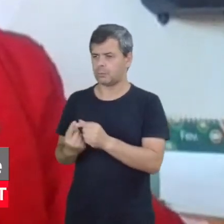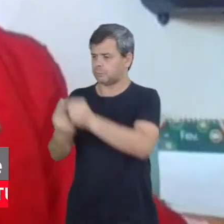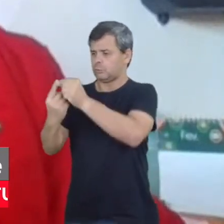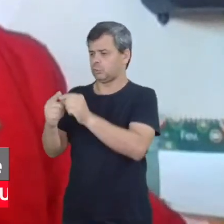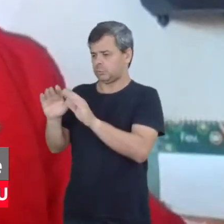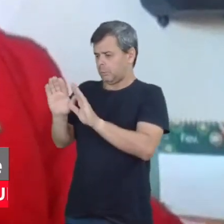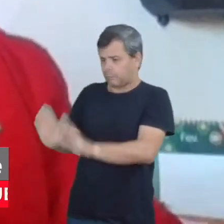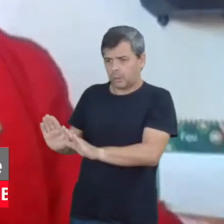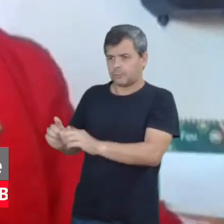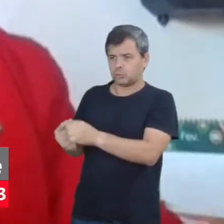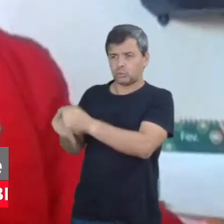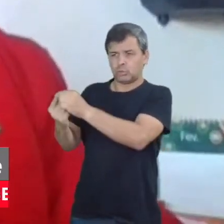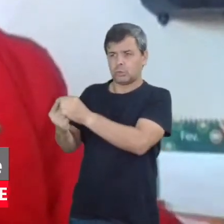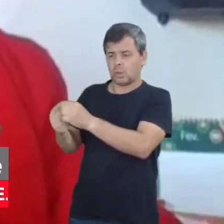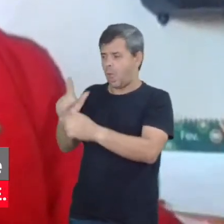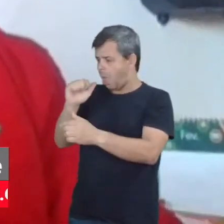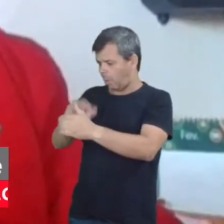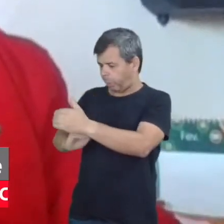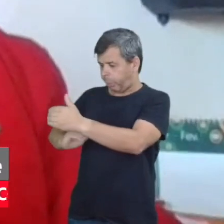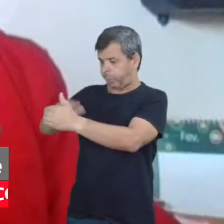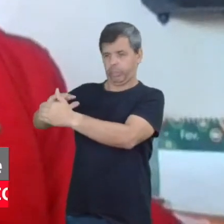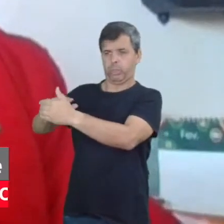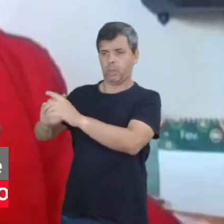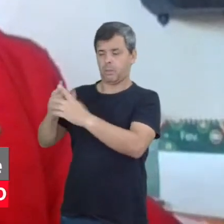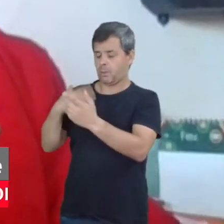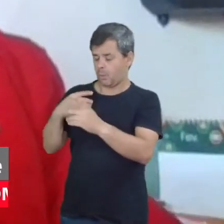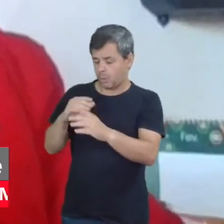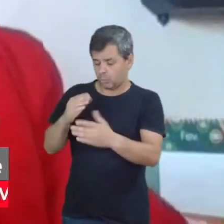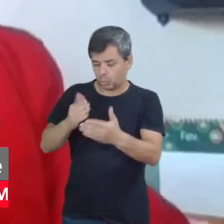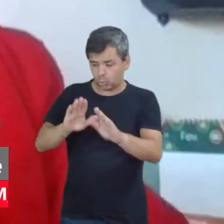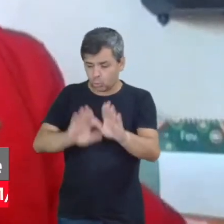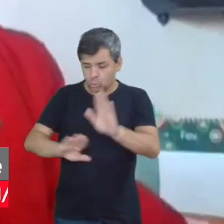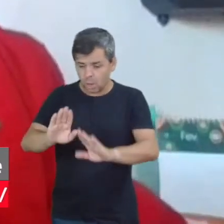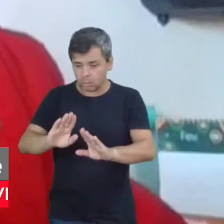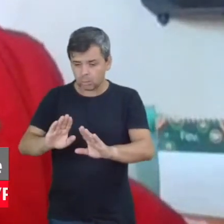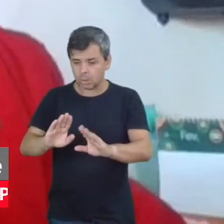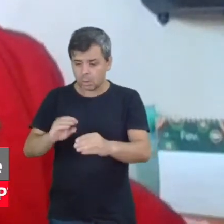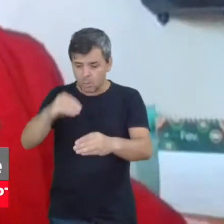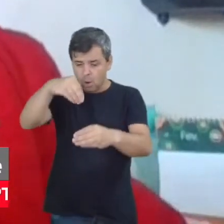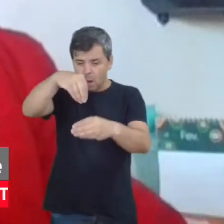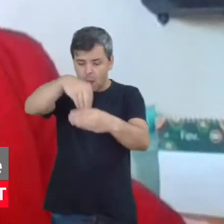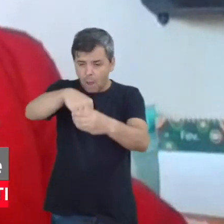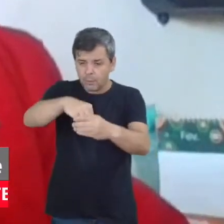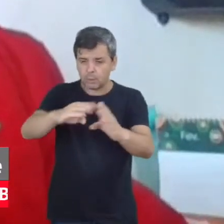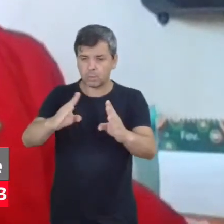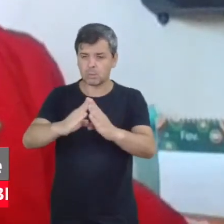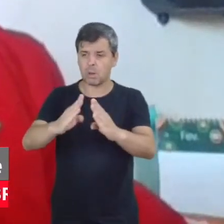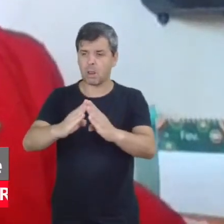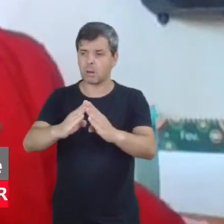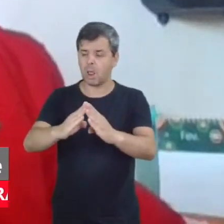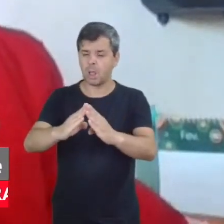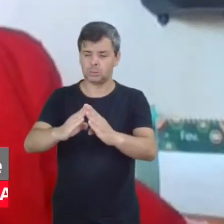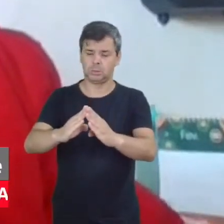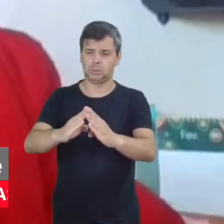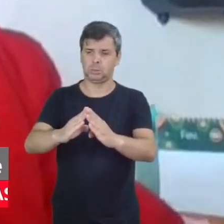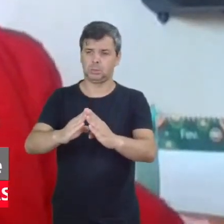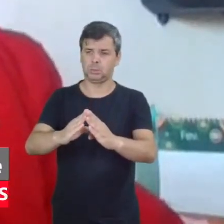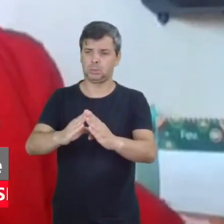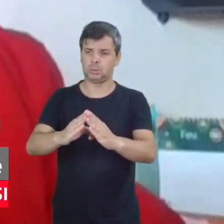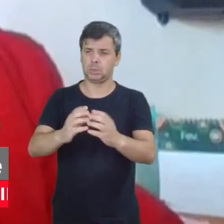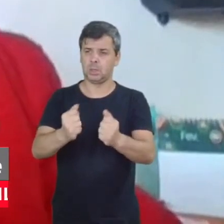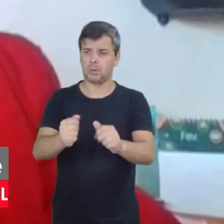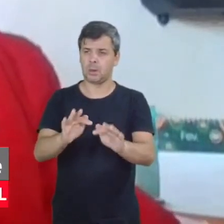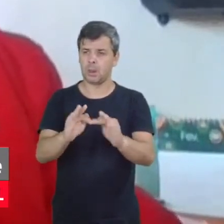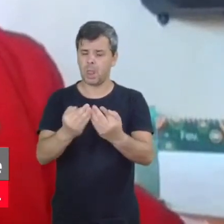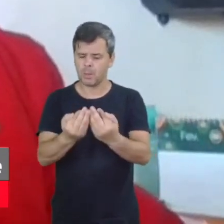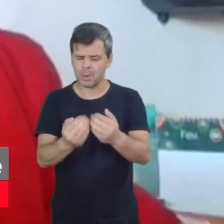de sair. Passamos por um processo do abrigo, né? Onde nós temos abrigado essas famílias,